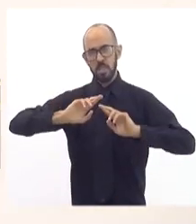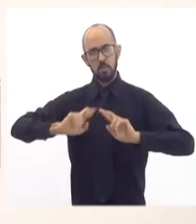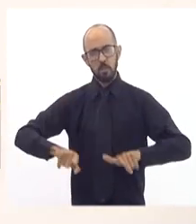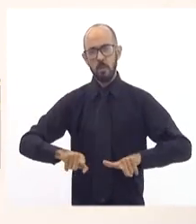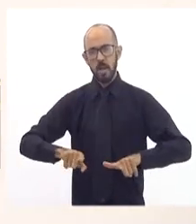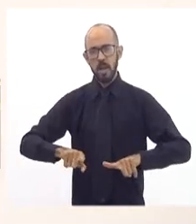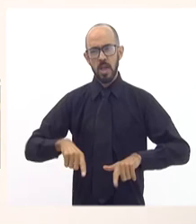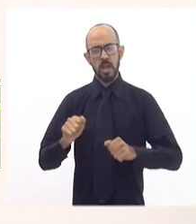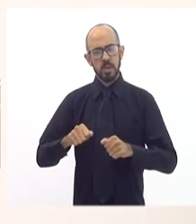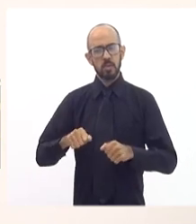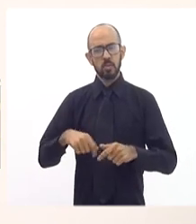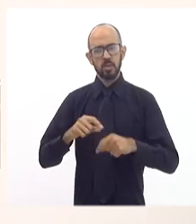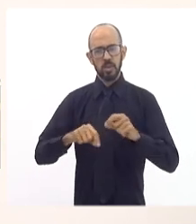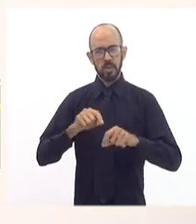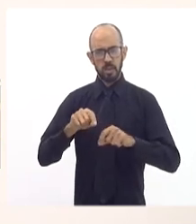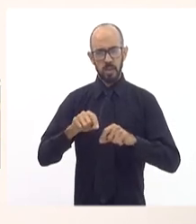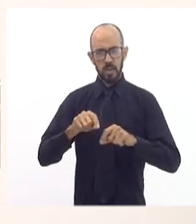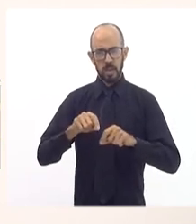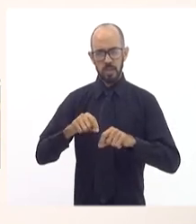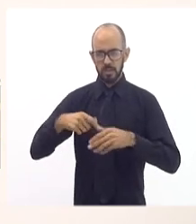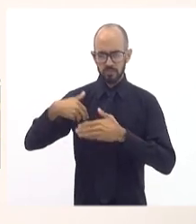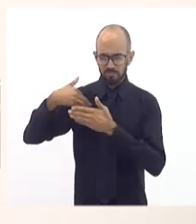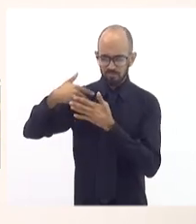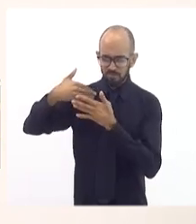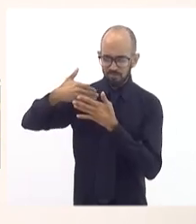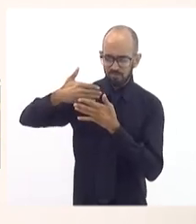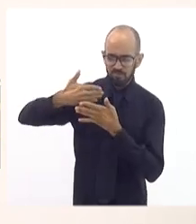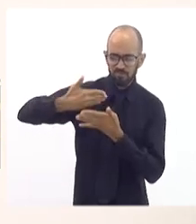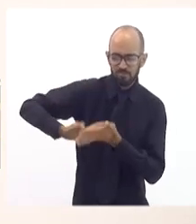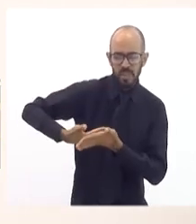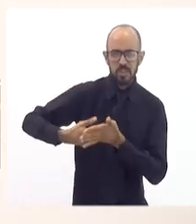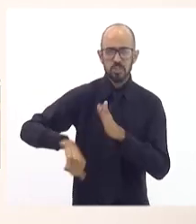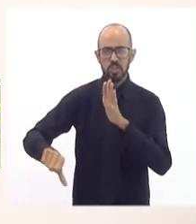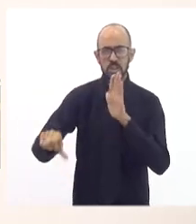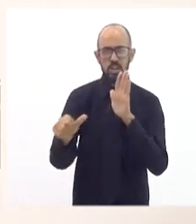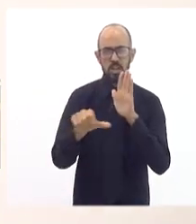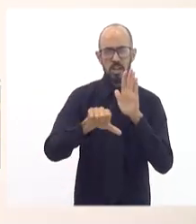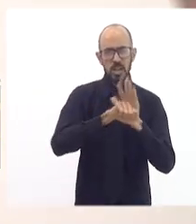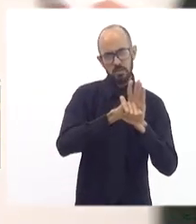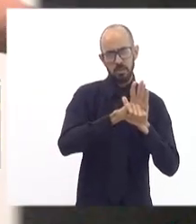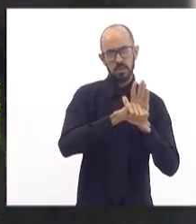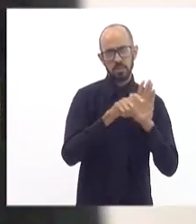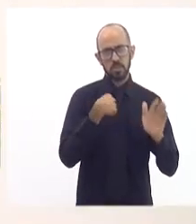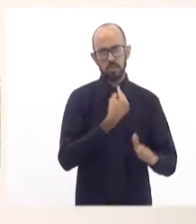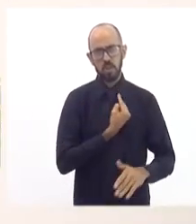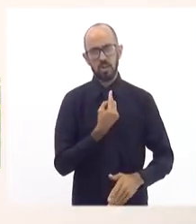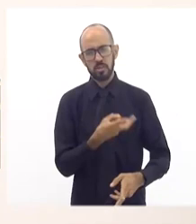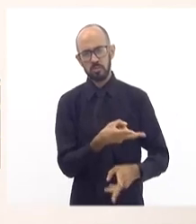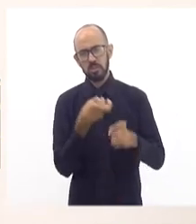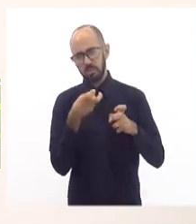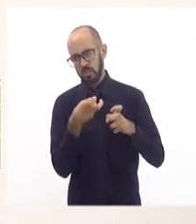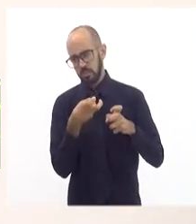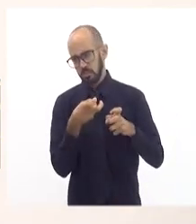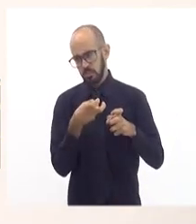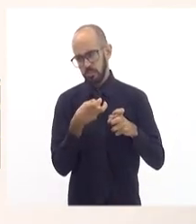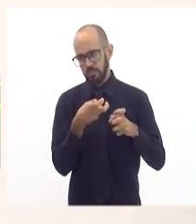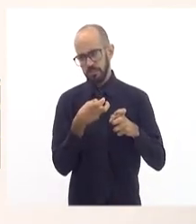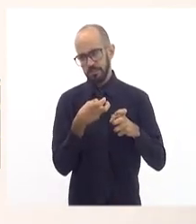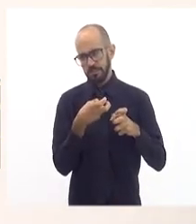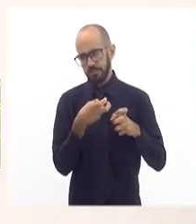essa trajetória de crime que a gente tá vendo aliás até me impressionou é a